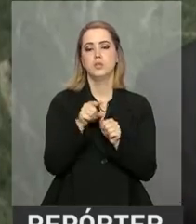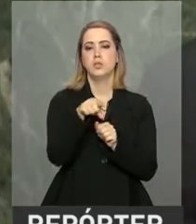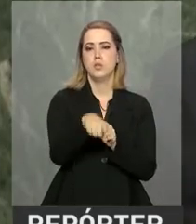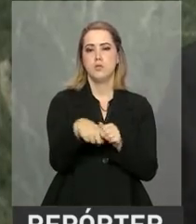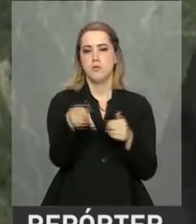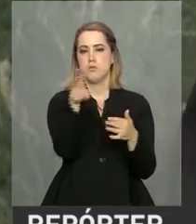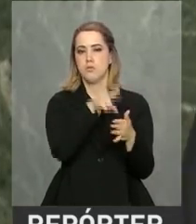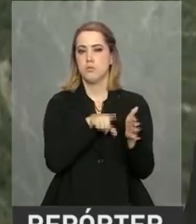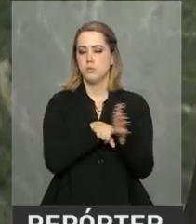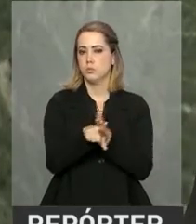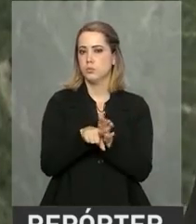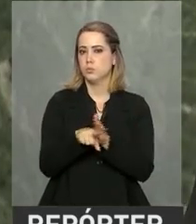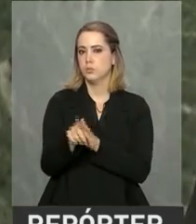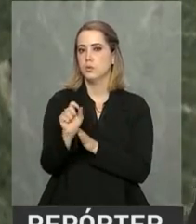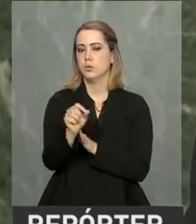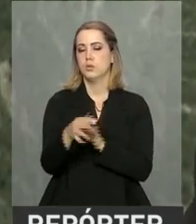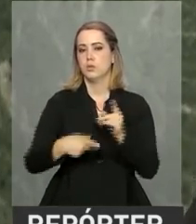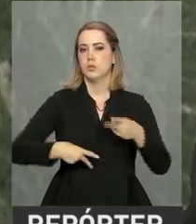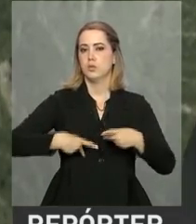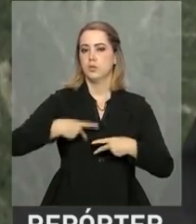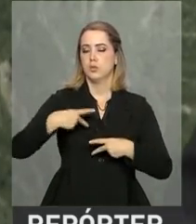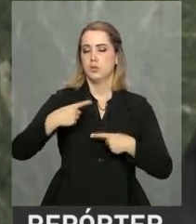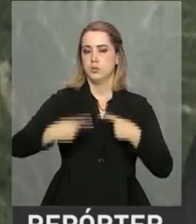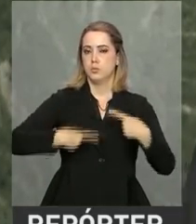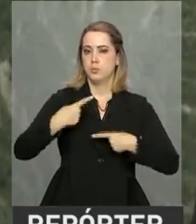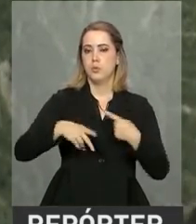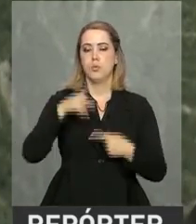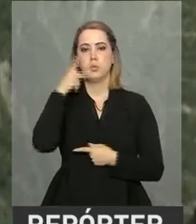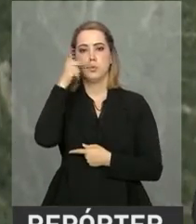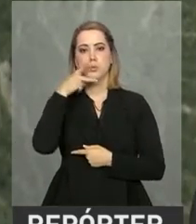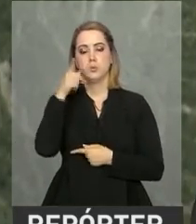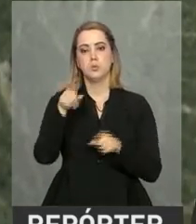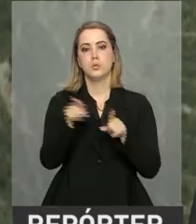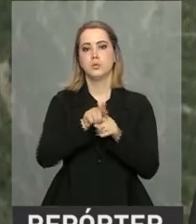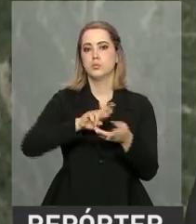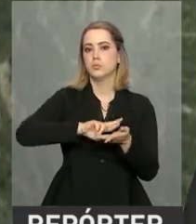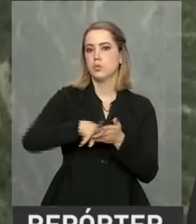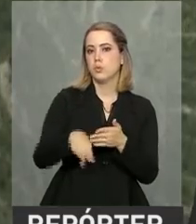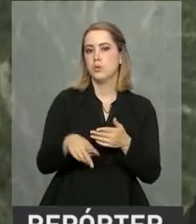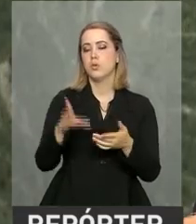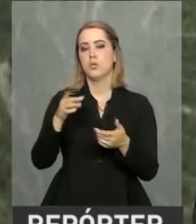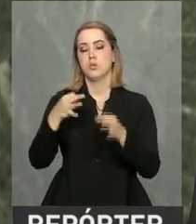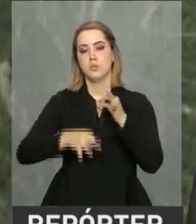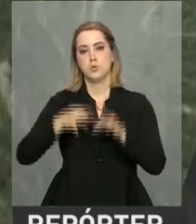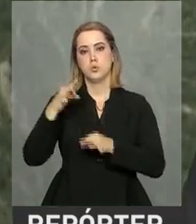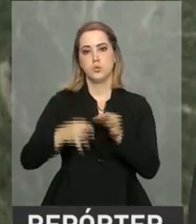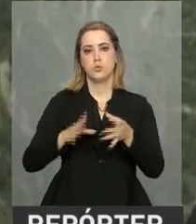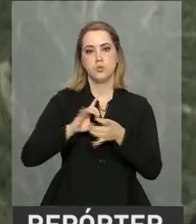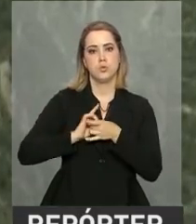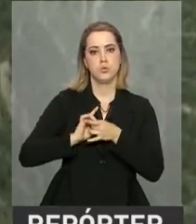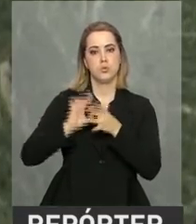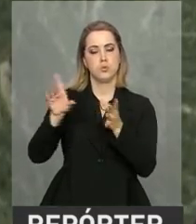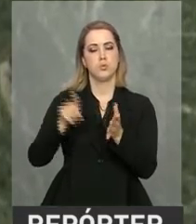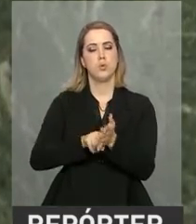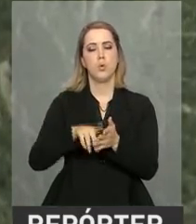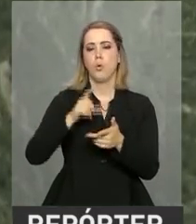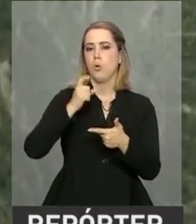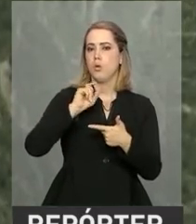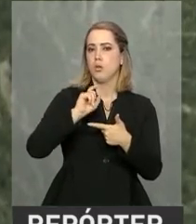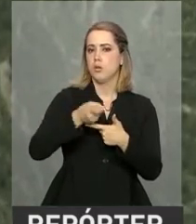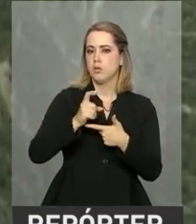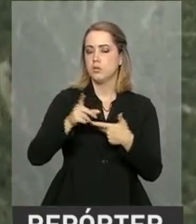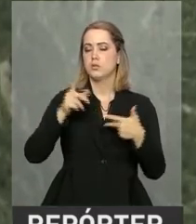de seu sistema político temos um judiciário independente um ministério público atuante e órgãos do executivo e do legislativo que